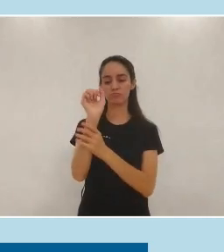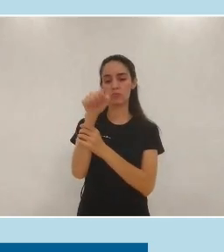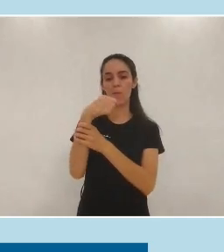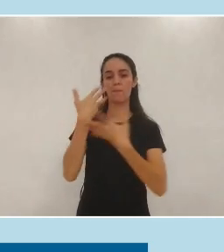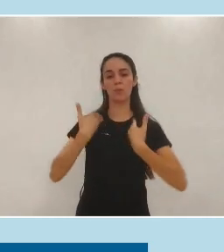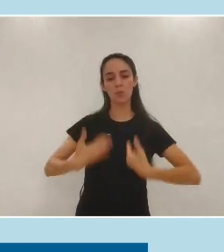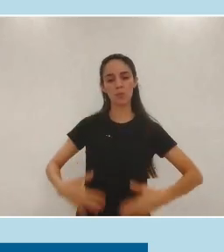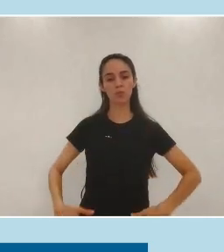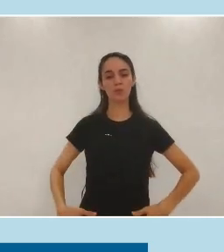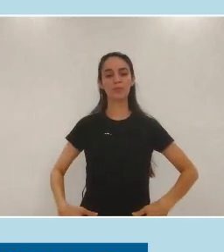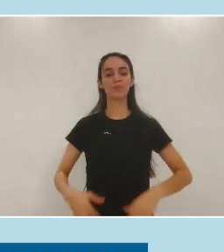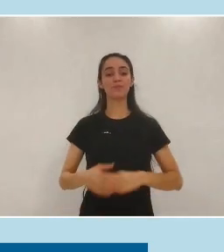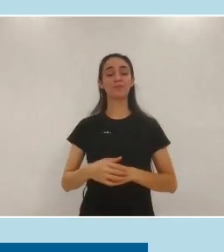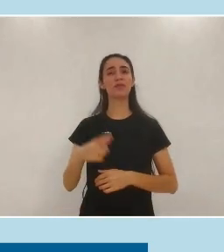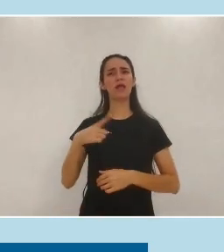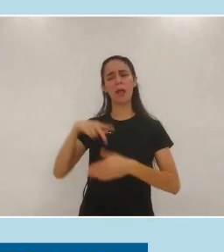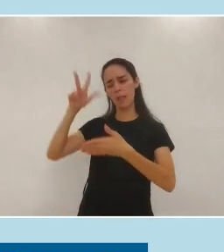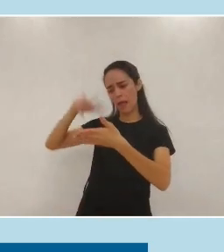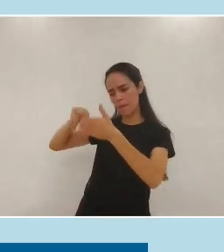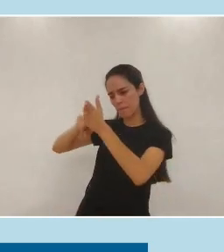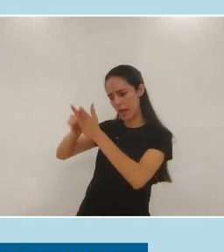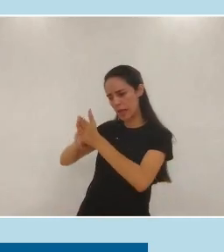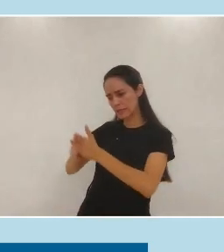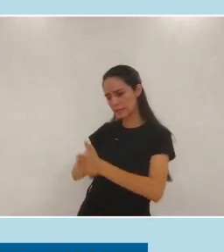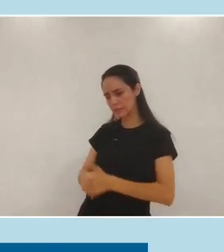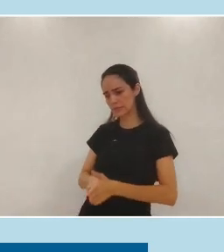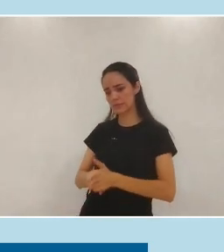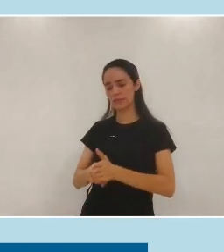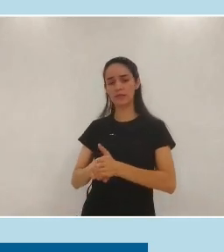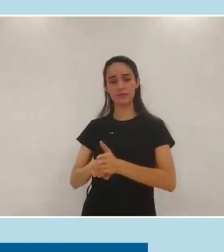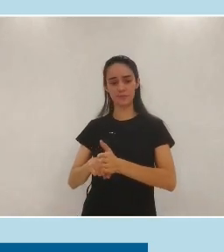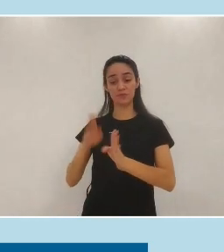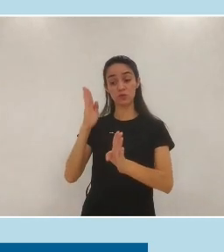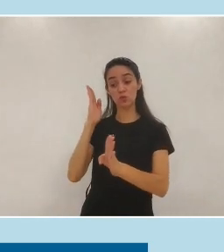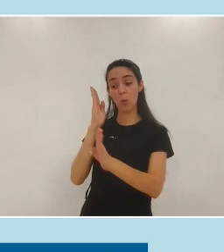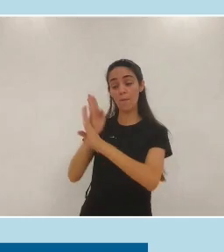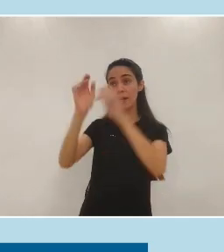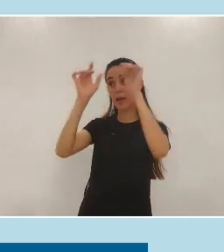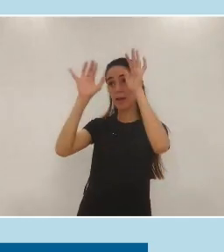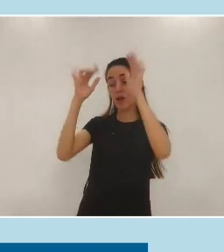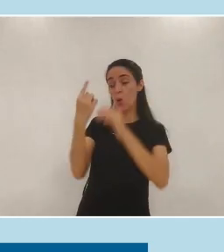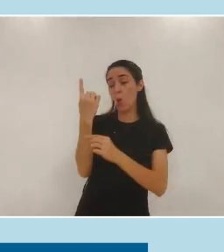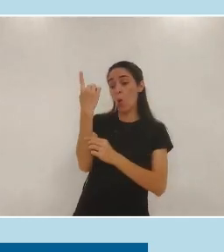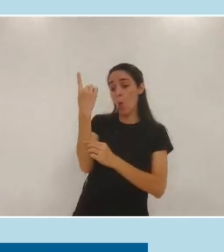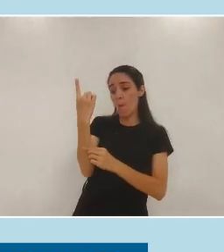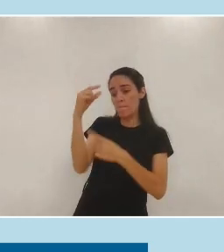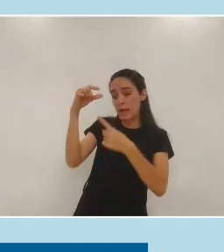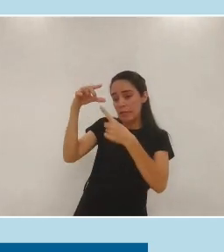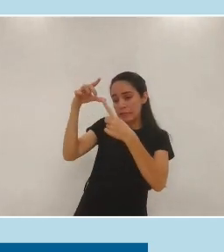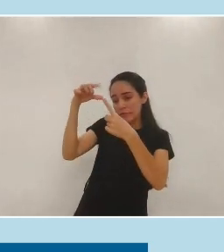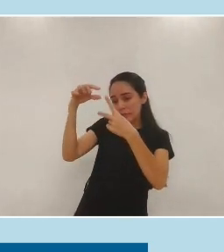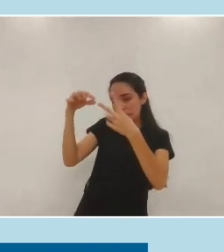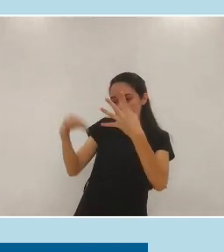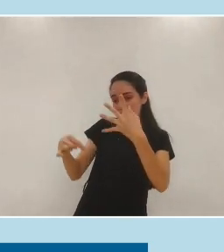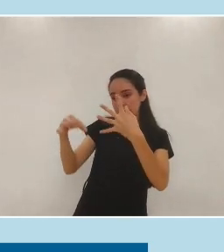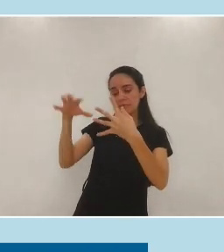categorias de diagnóstico do autismo, que quando a gente faz o diagnóstico do autismo, a gente, obviamente, vai ali